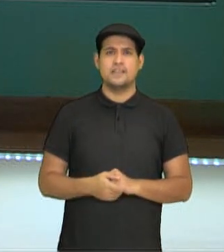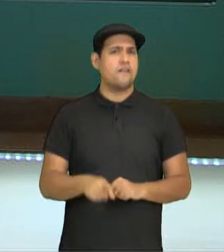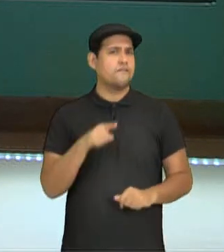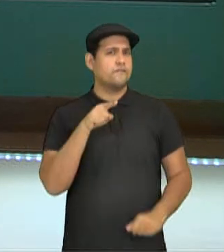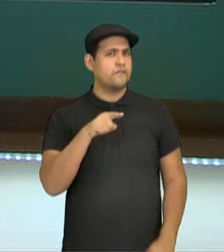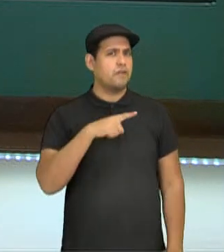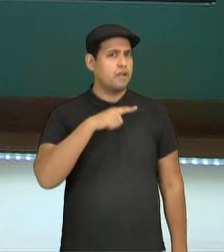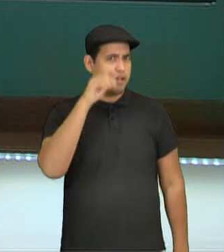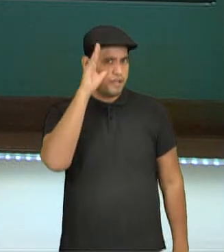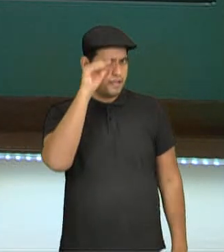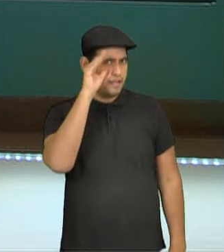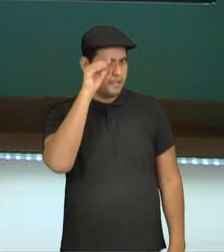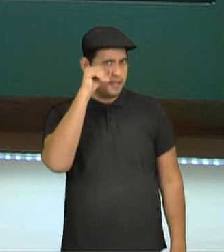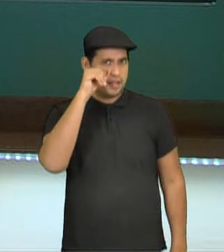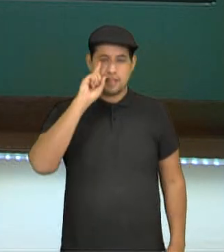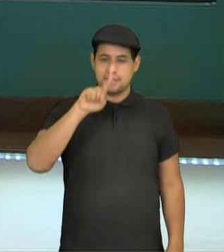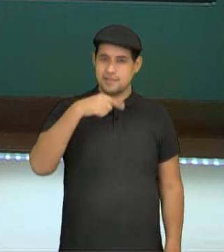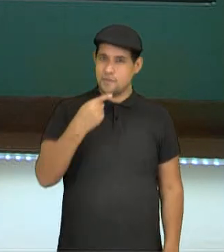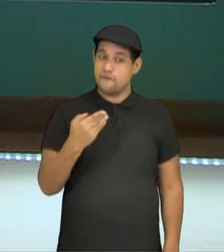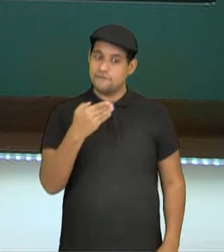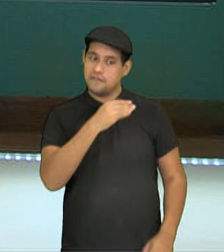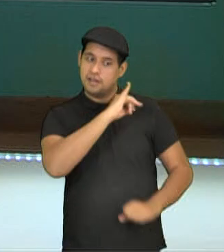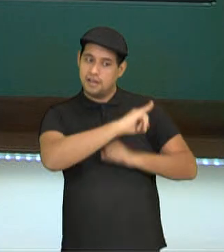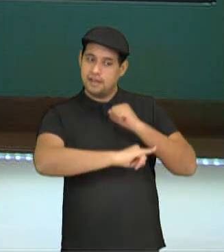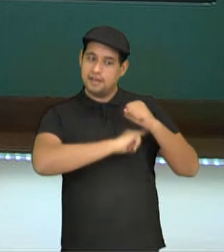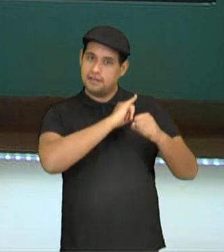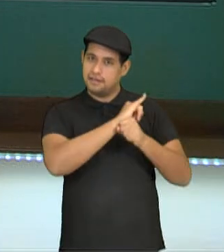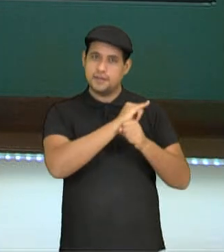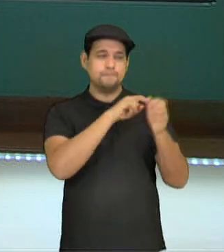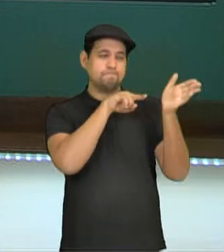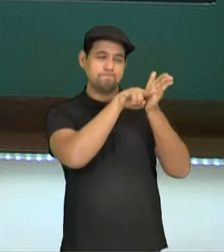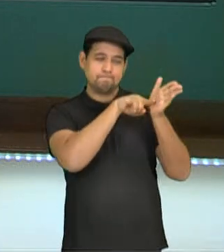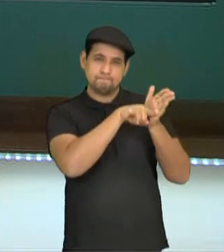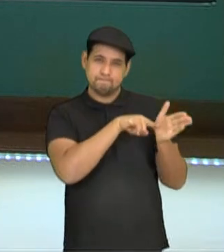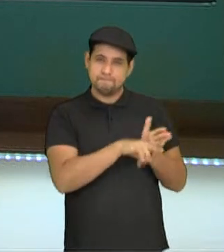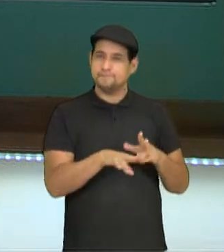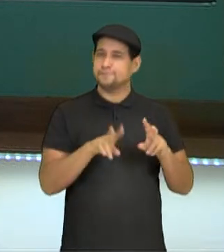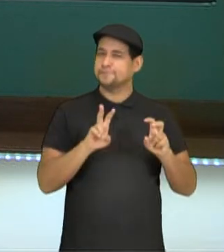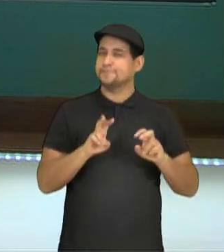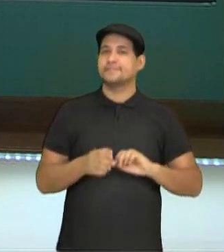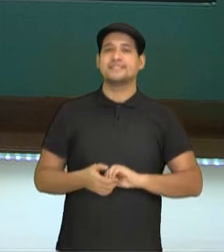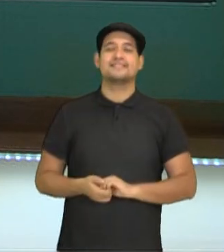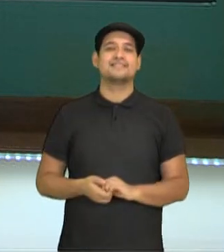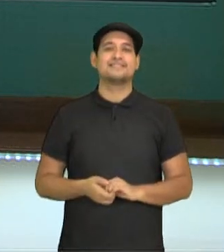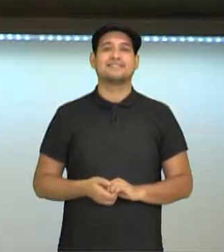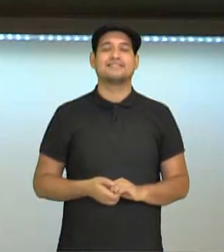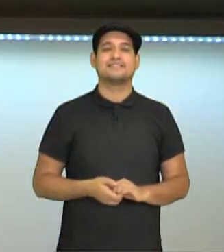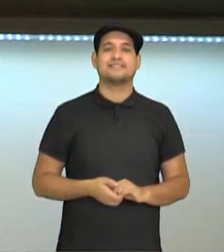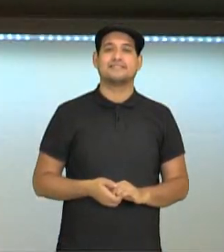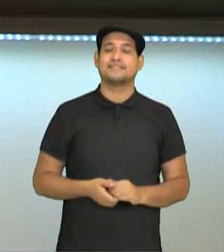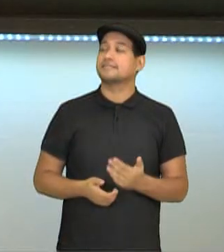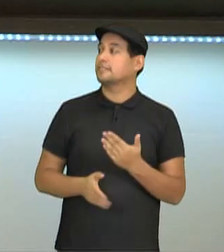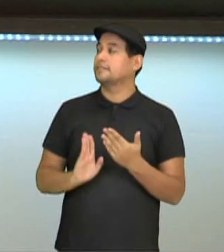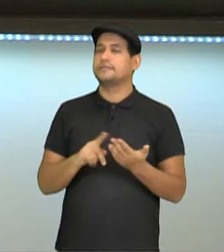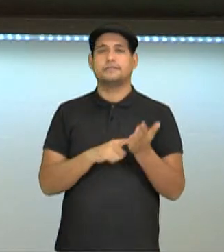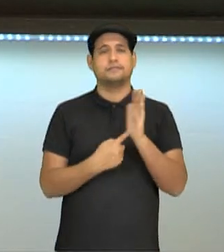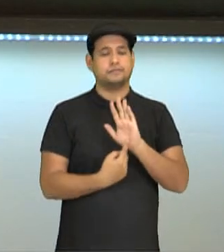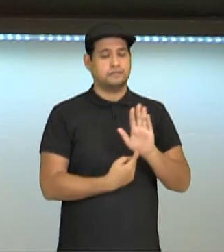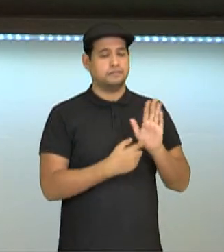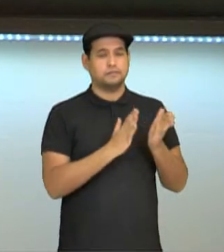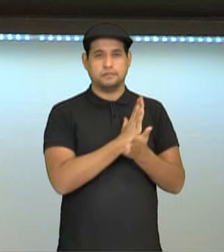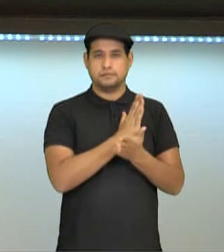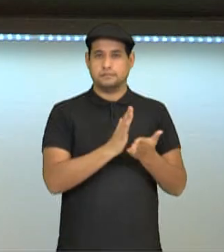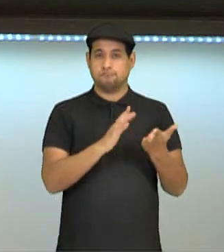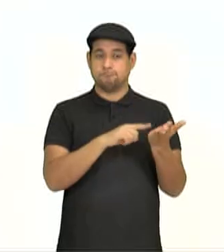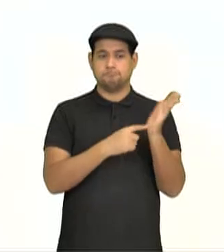ficou curioso, depois você vai lá na internet e procura um pouquinho mais, tá? Então, aqui eu trouxe algumas